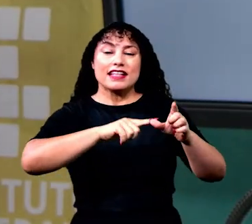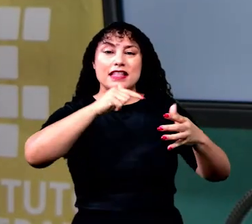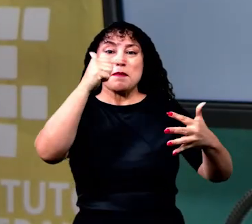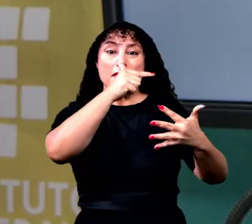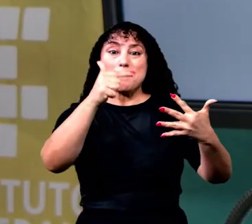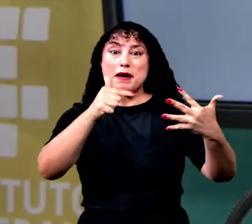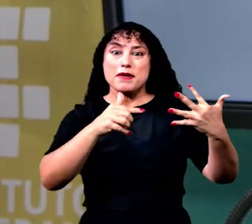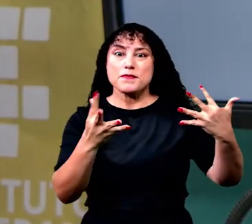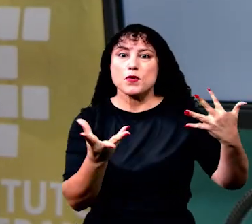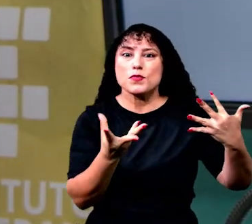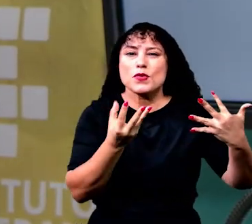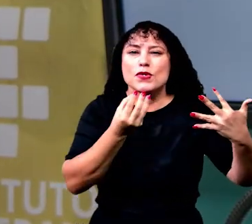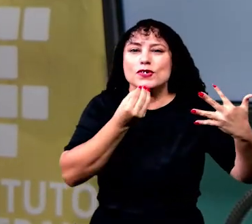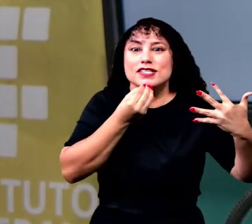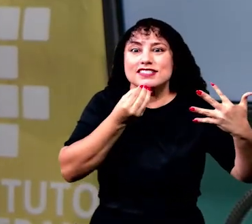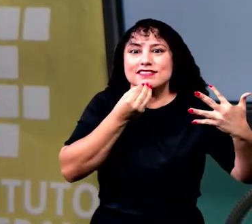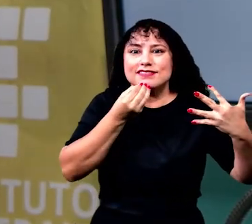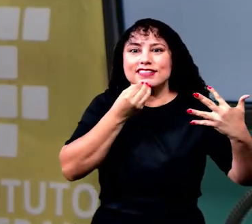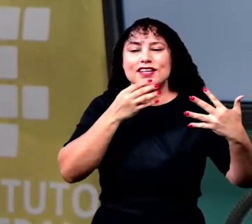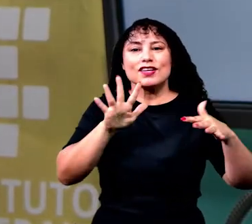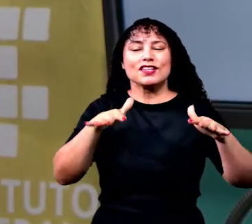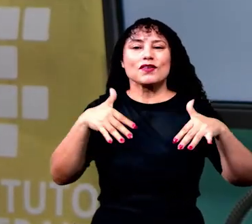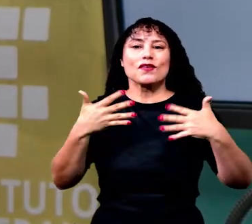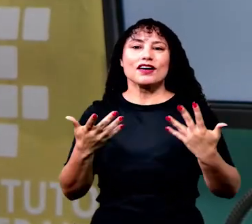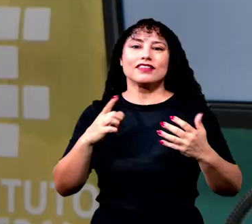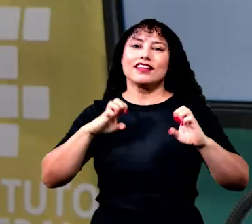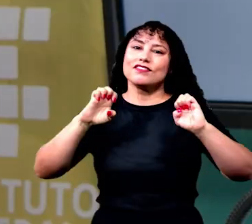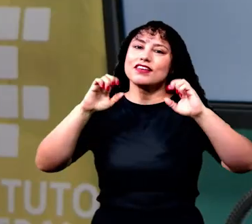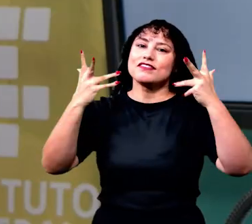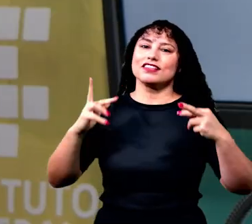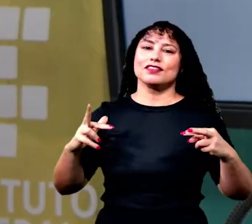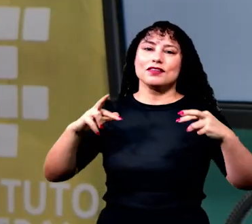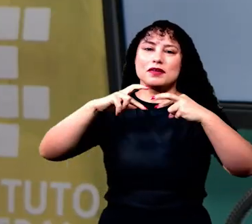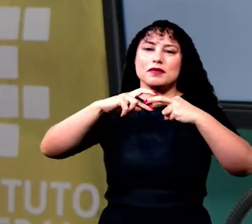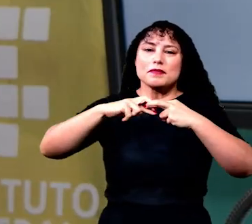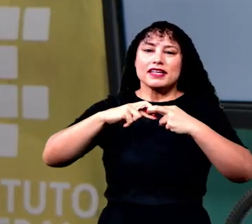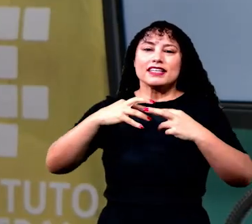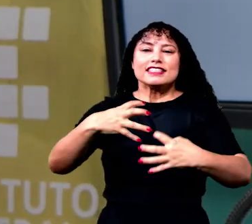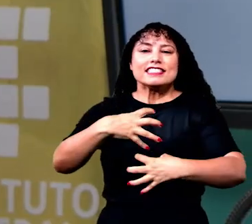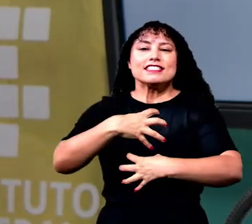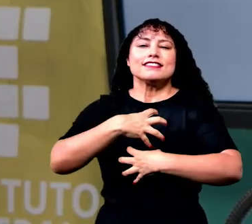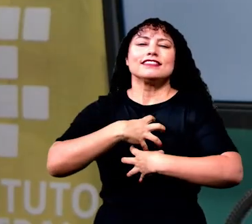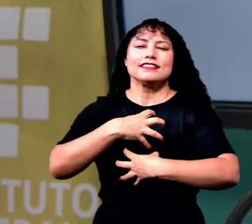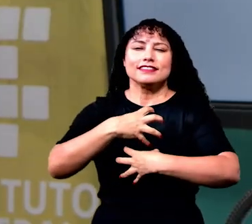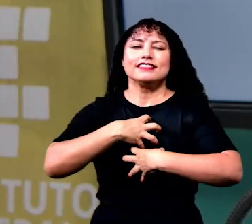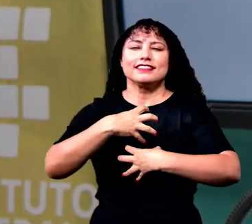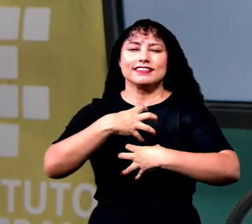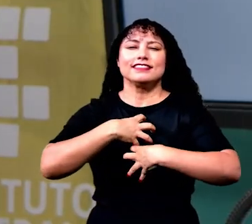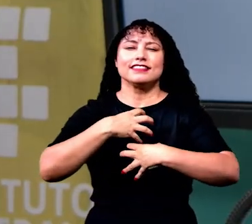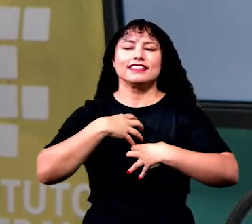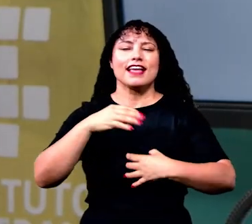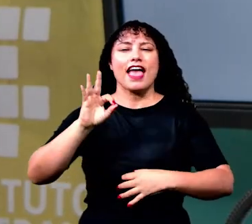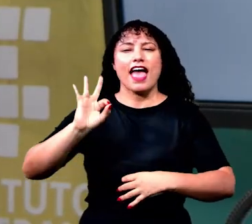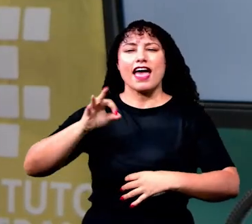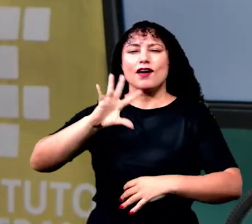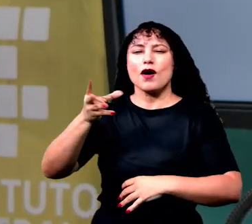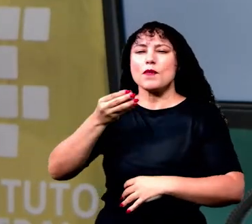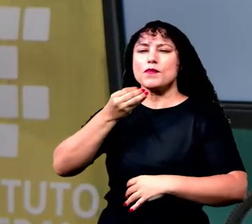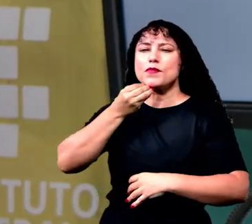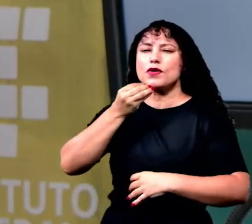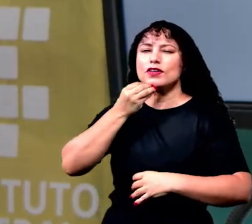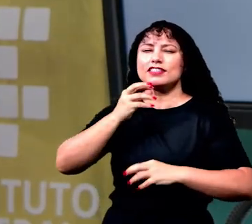de possibilidades. Então, quando teve o evento do BRICS, eu pude sentir que aquela era mais uma oportunidade para